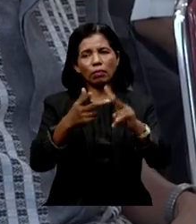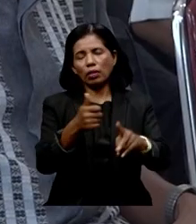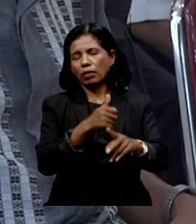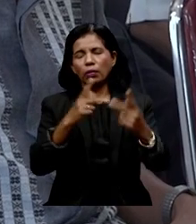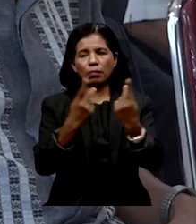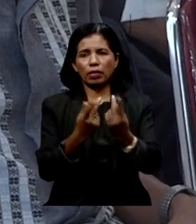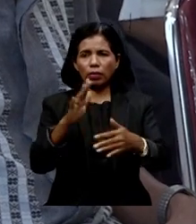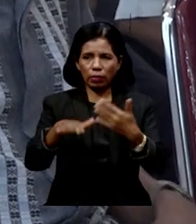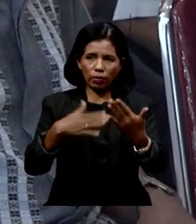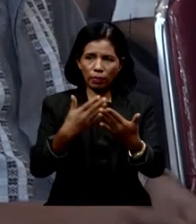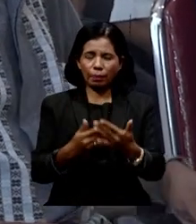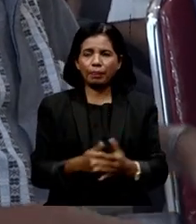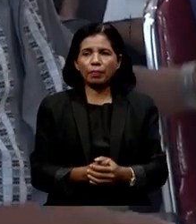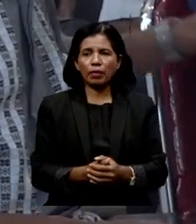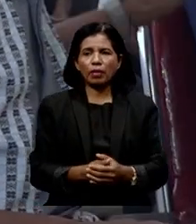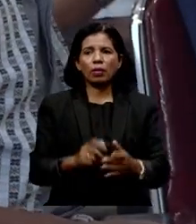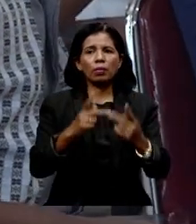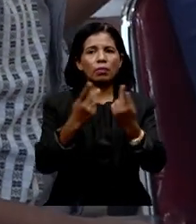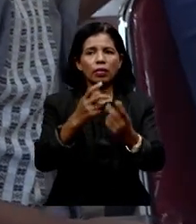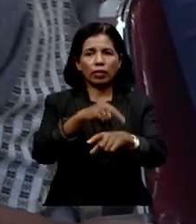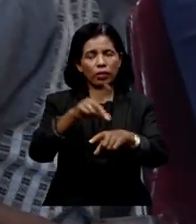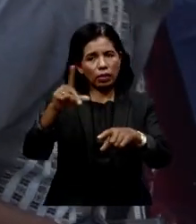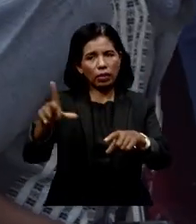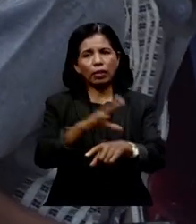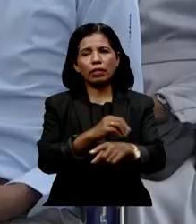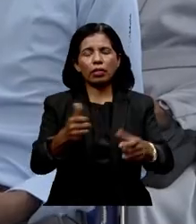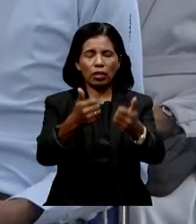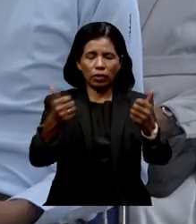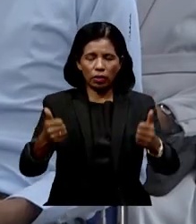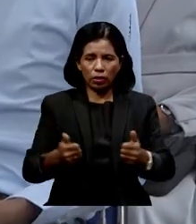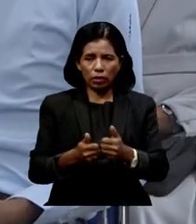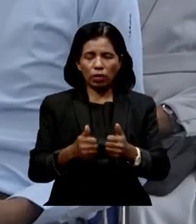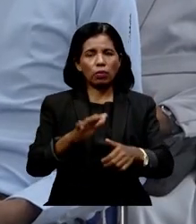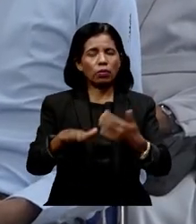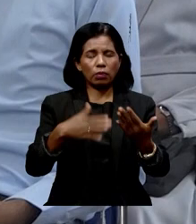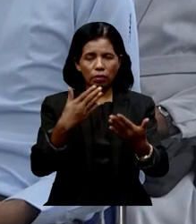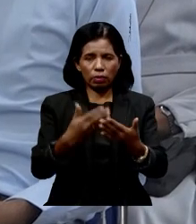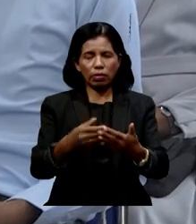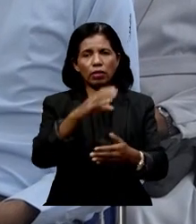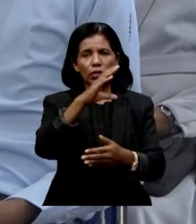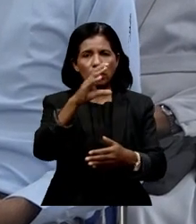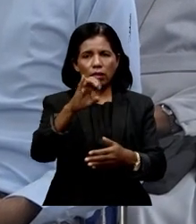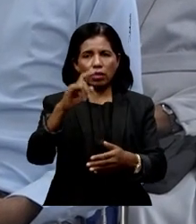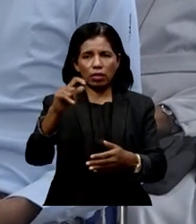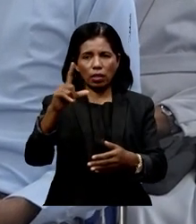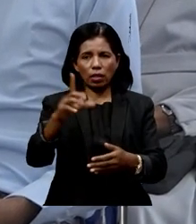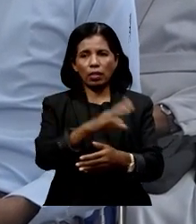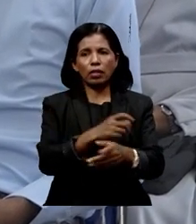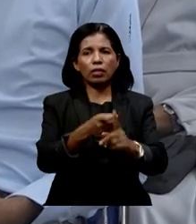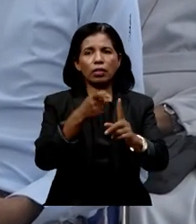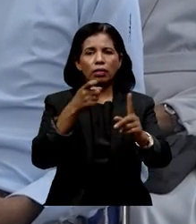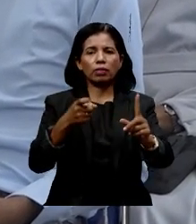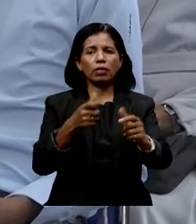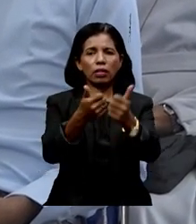Sira, empresários nacionais, internacionais, associação empresarial Sira, porque a Câmara de Comércio é composto se